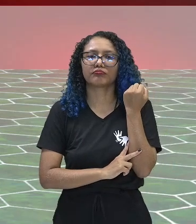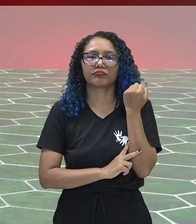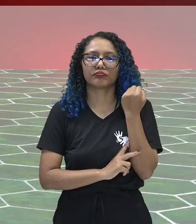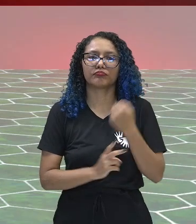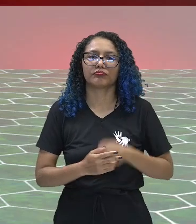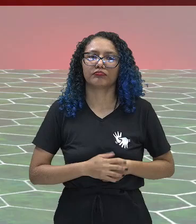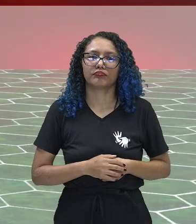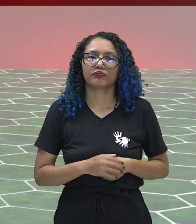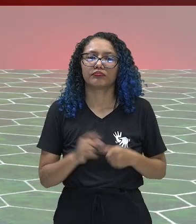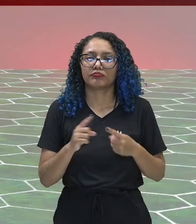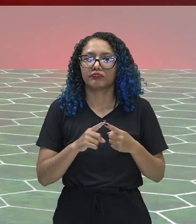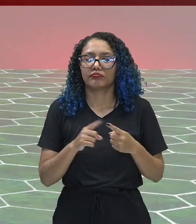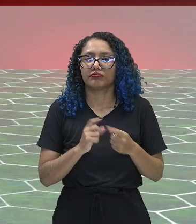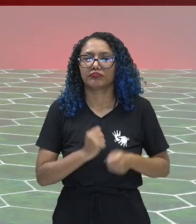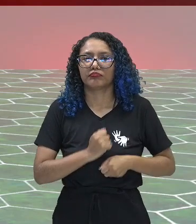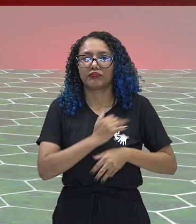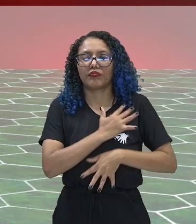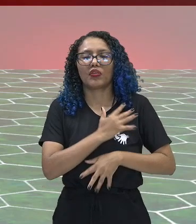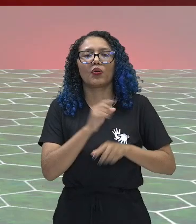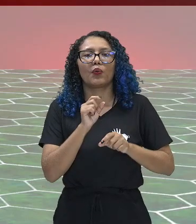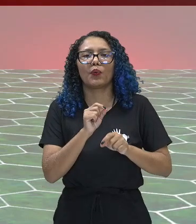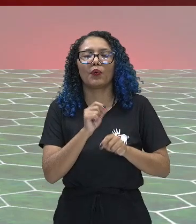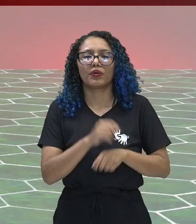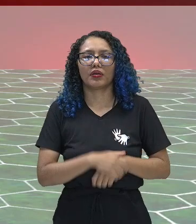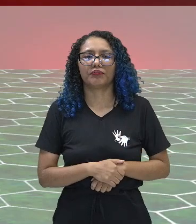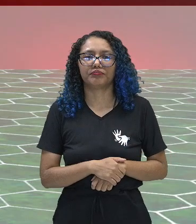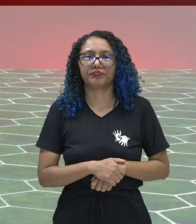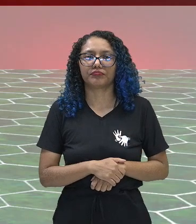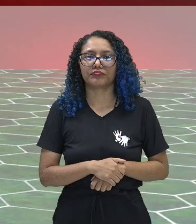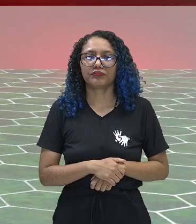as artérias, de levar